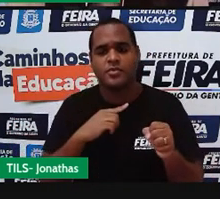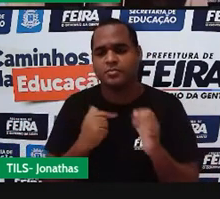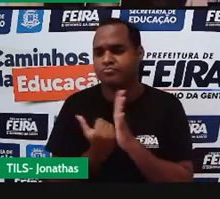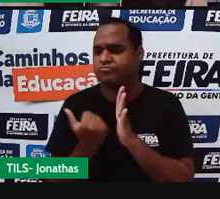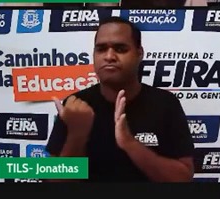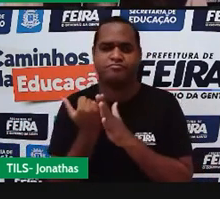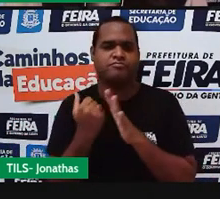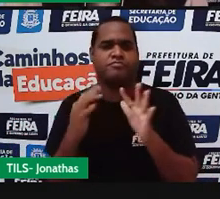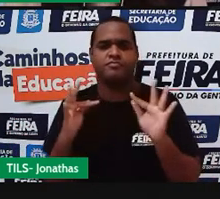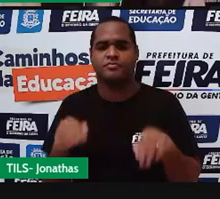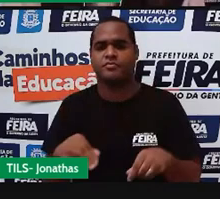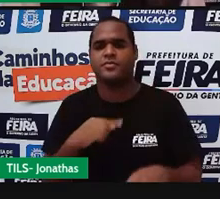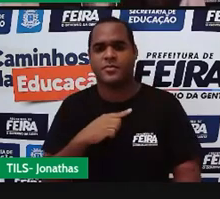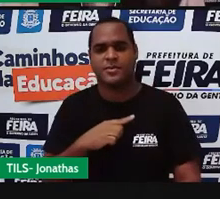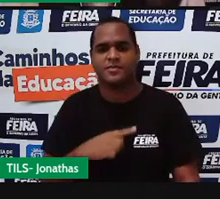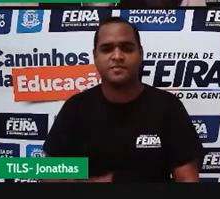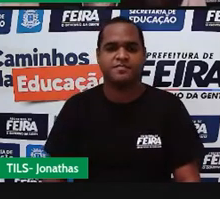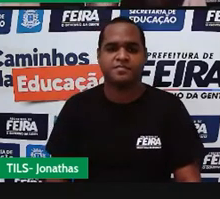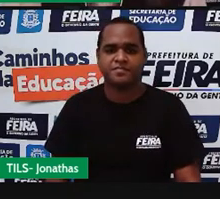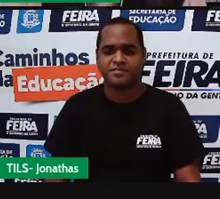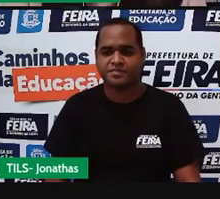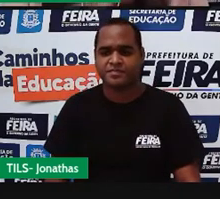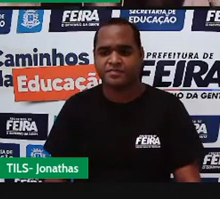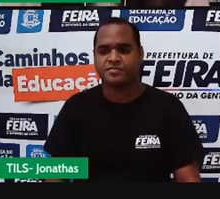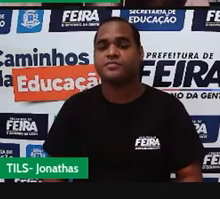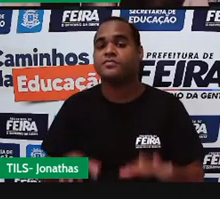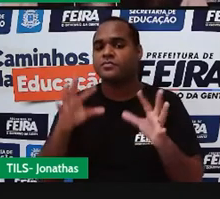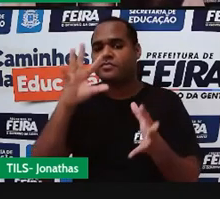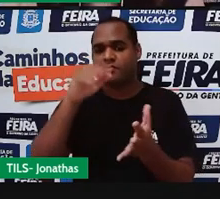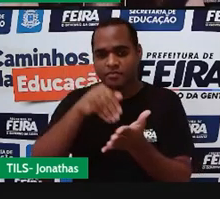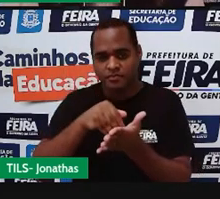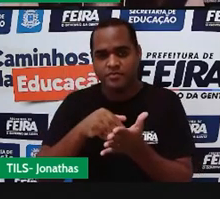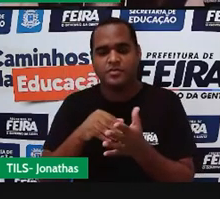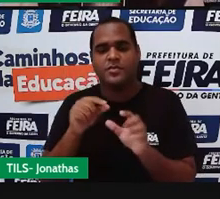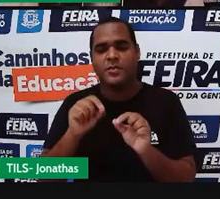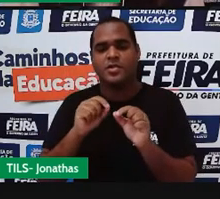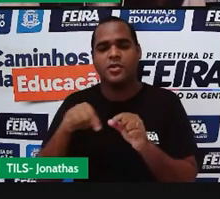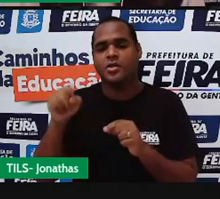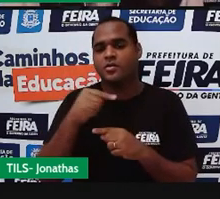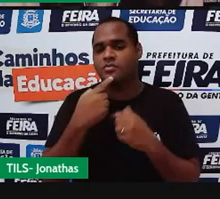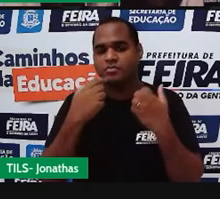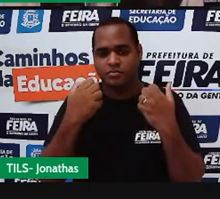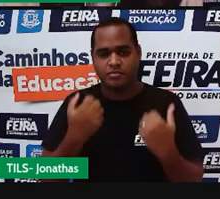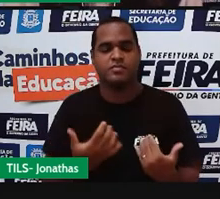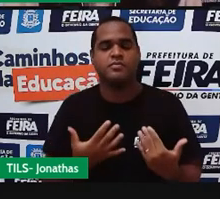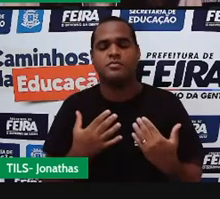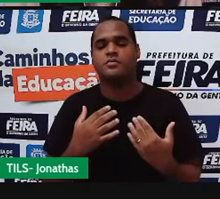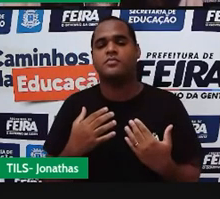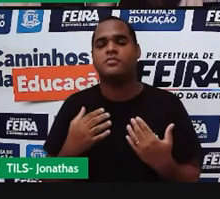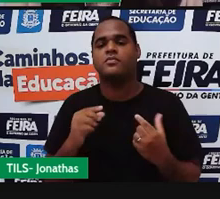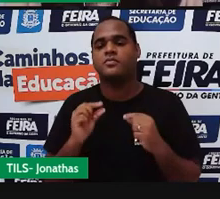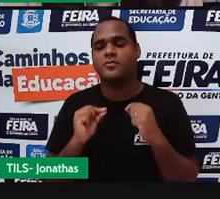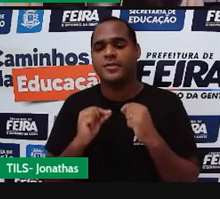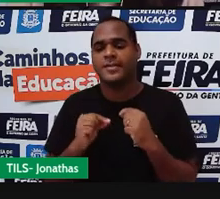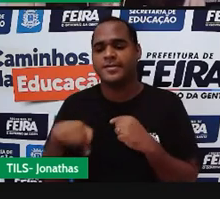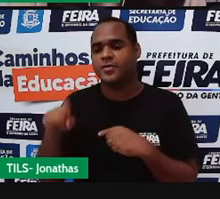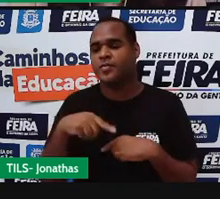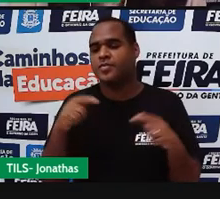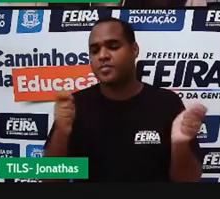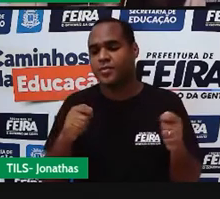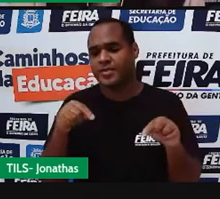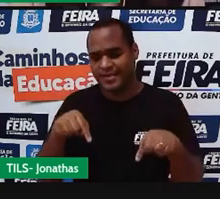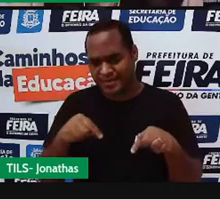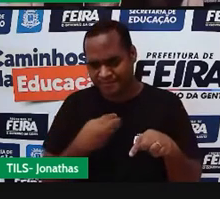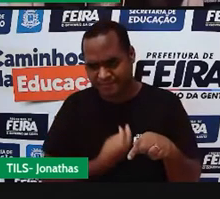resultado no final Então como conclusão isso tudo que a gente viu hoje a gente pode dizer que a nossa função